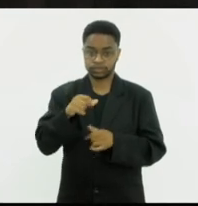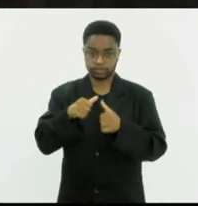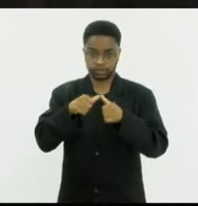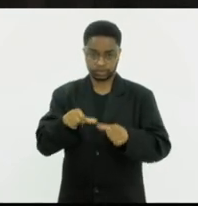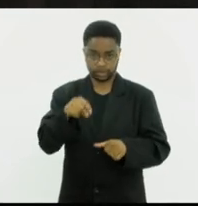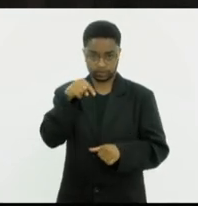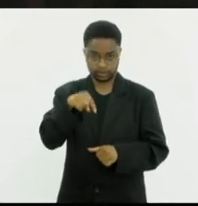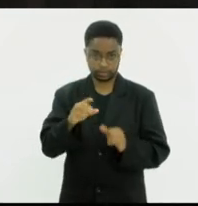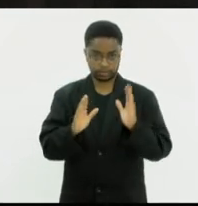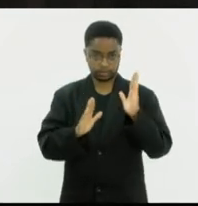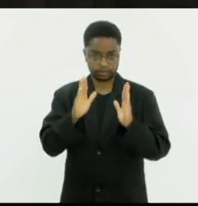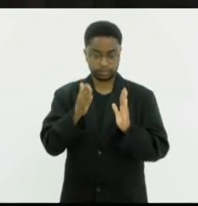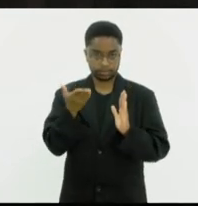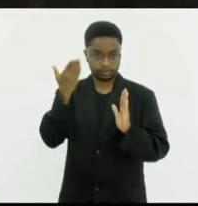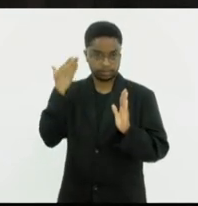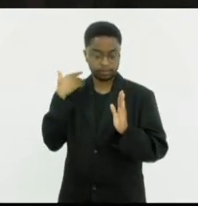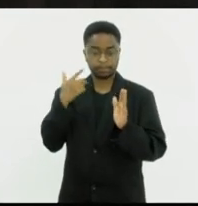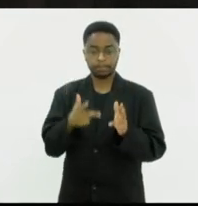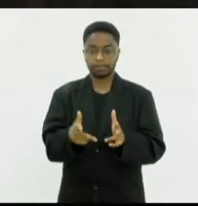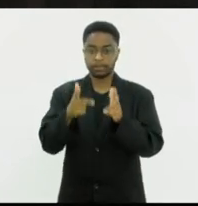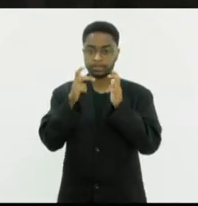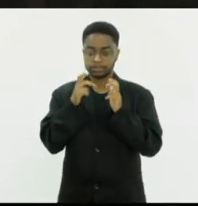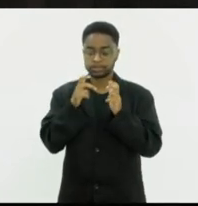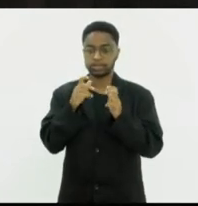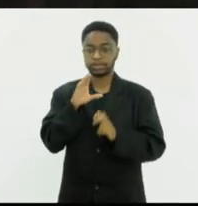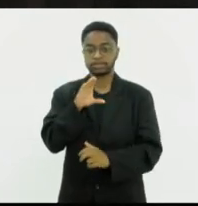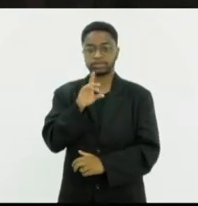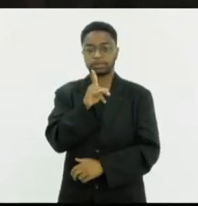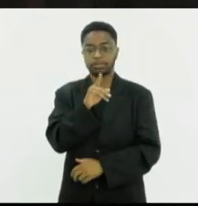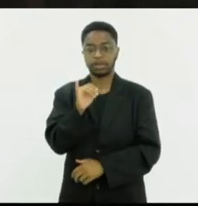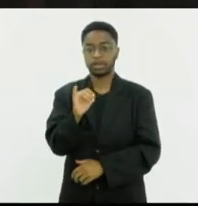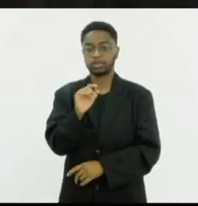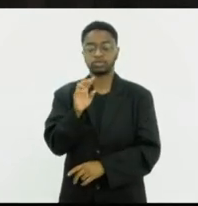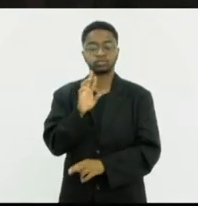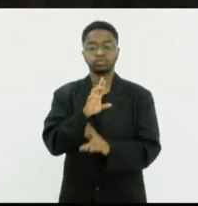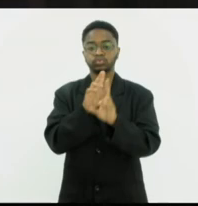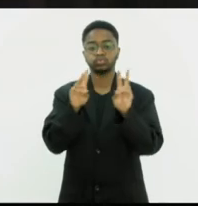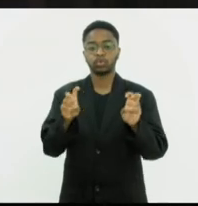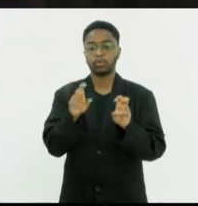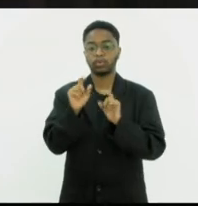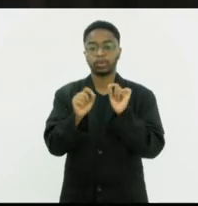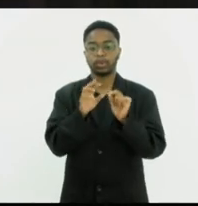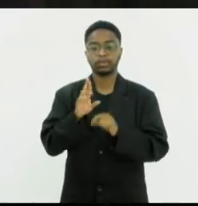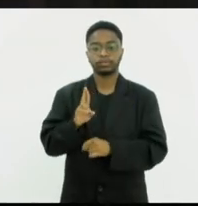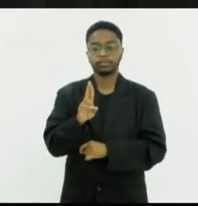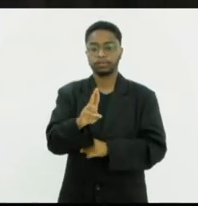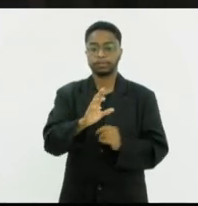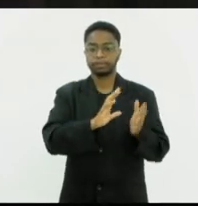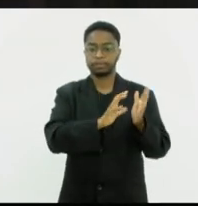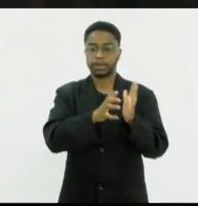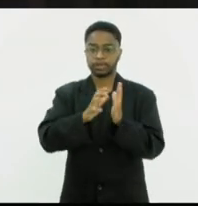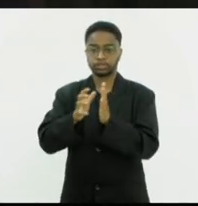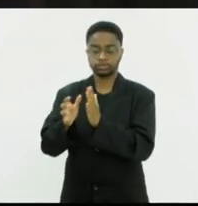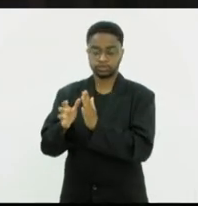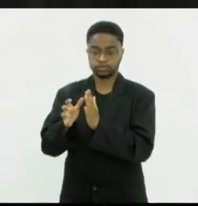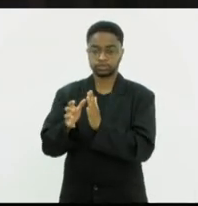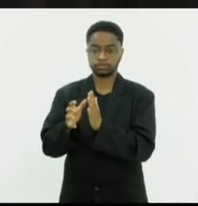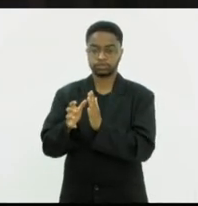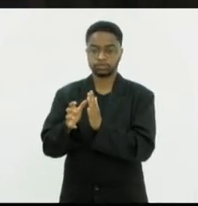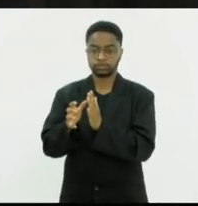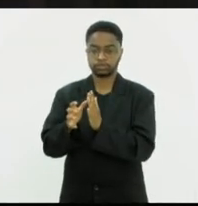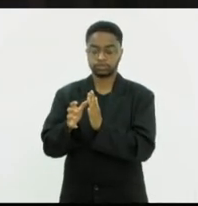verifica que era uma CPI, sob o ponto de vista das representações partidárias,